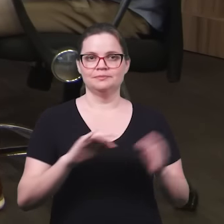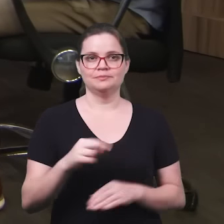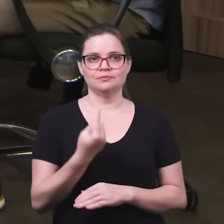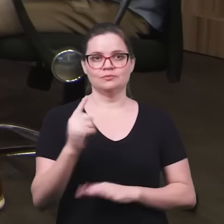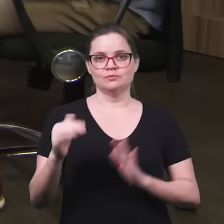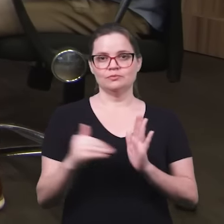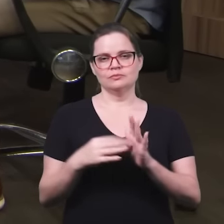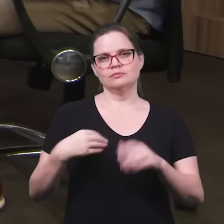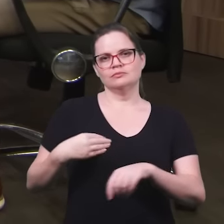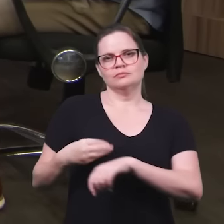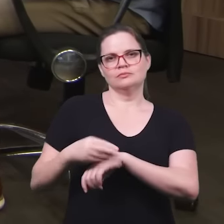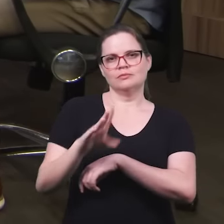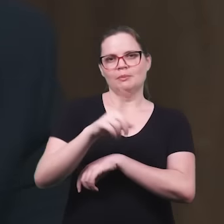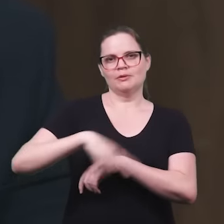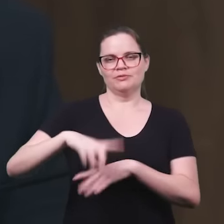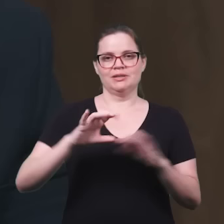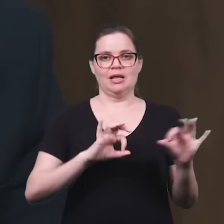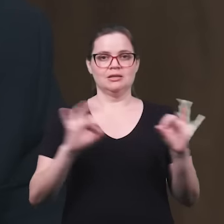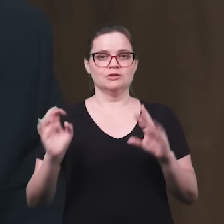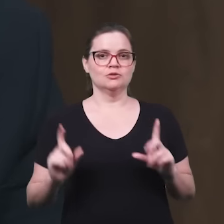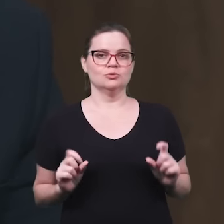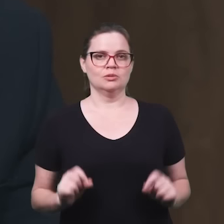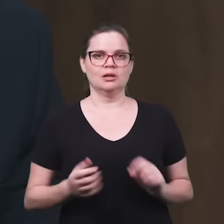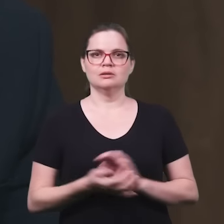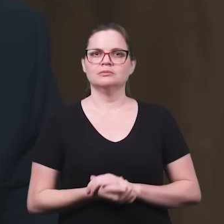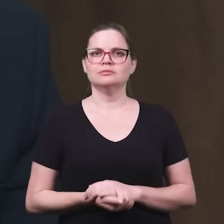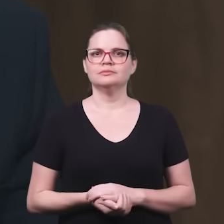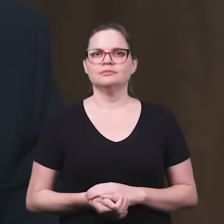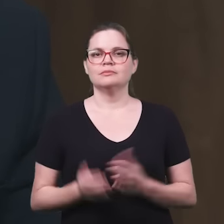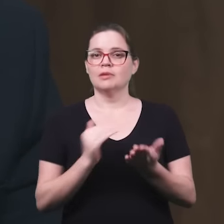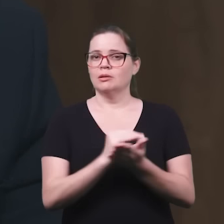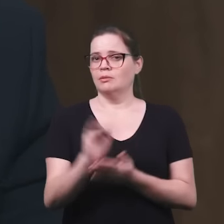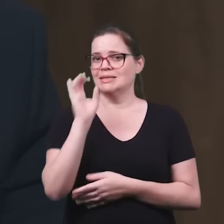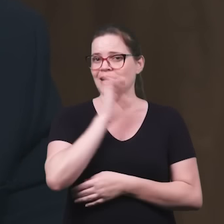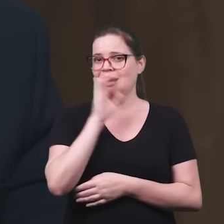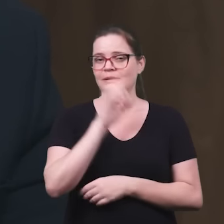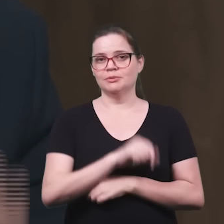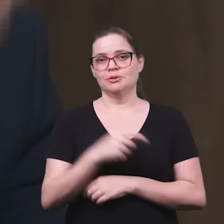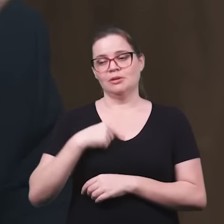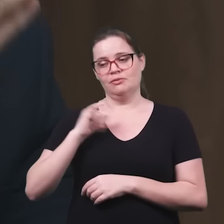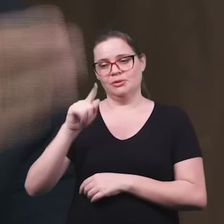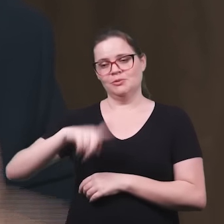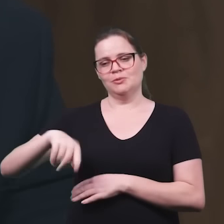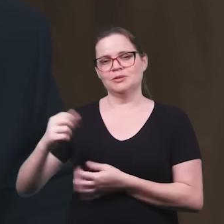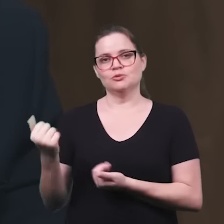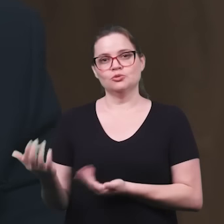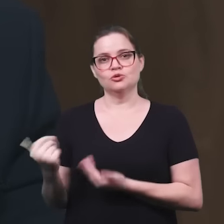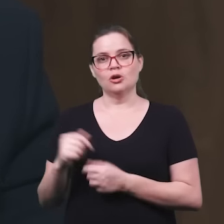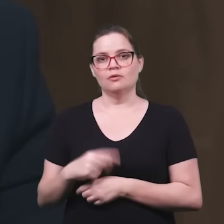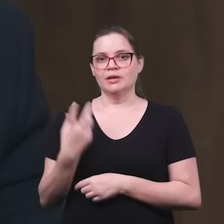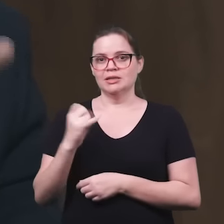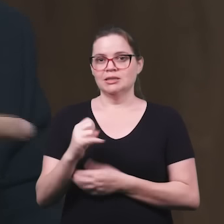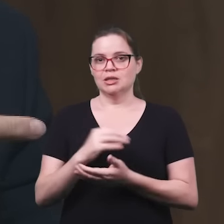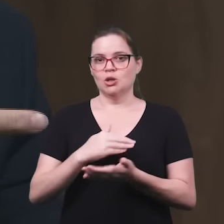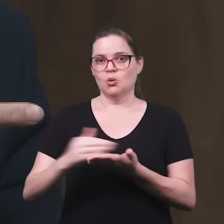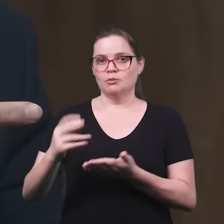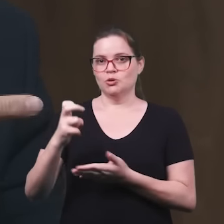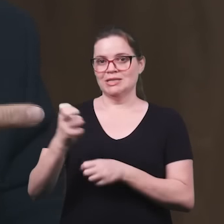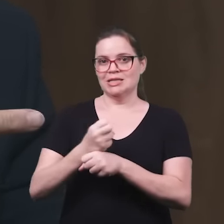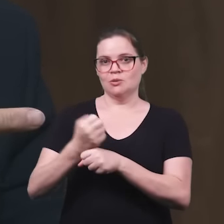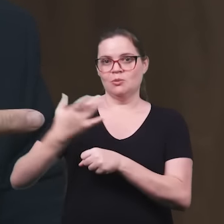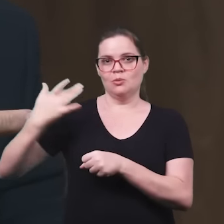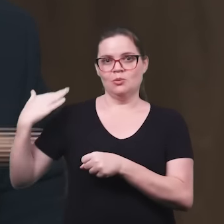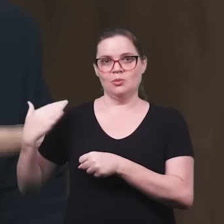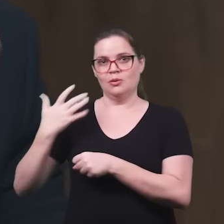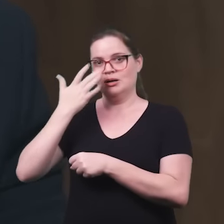última mensagem que eu vou deixar para quem está nos acompanhando é: comece o quanto antes. Estava falando isso com os jovens aqui. Quem começou 5